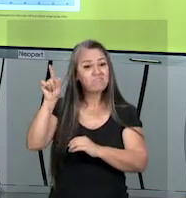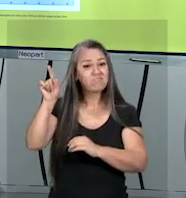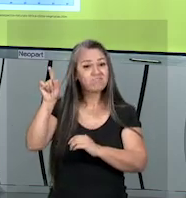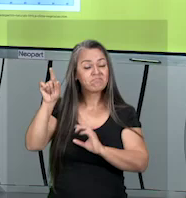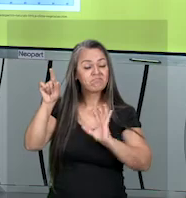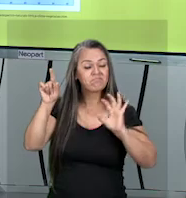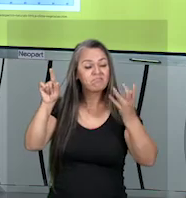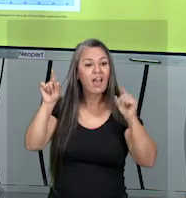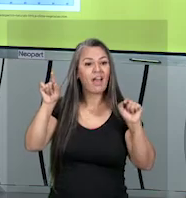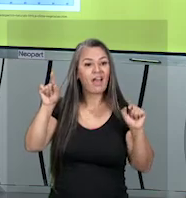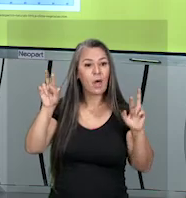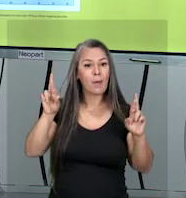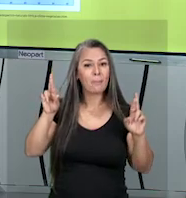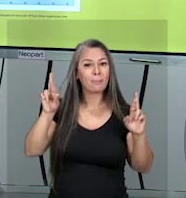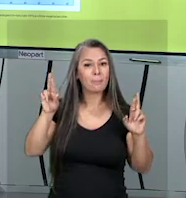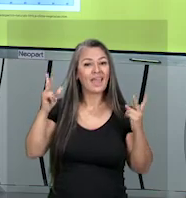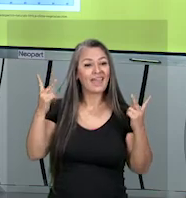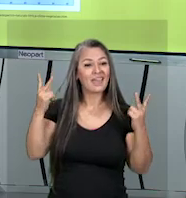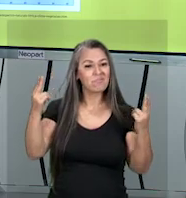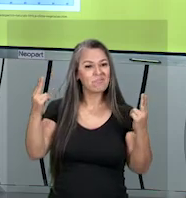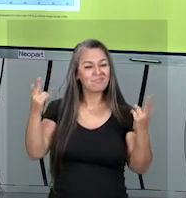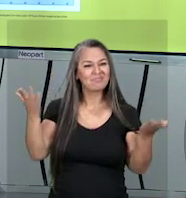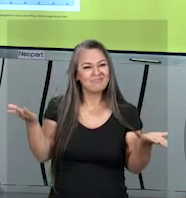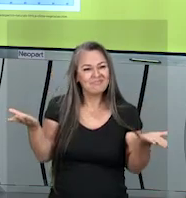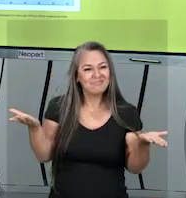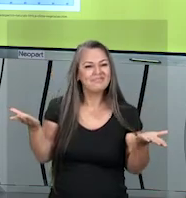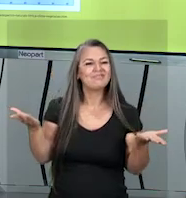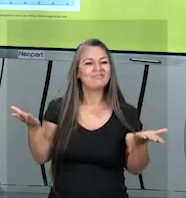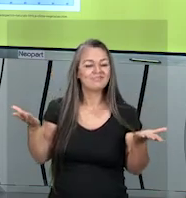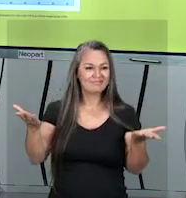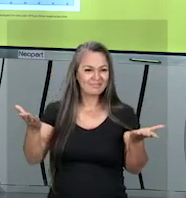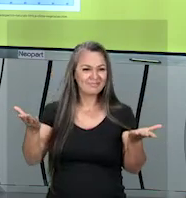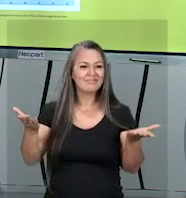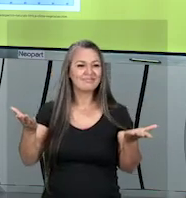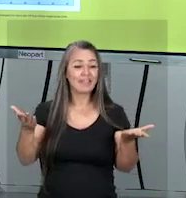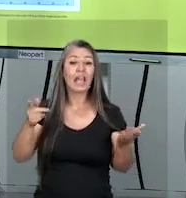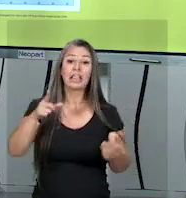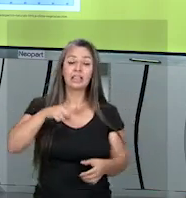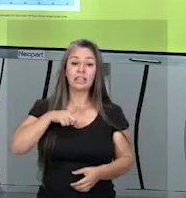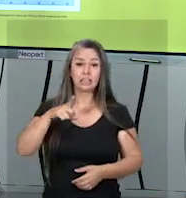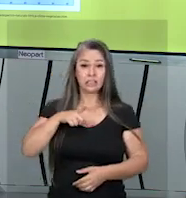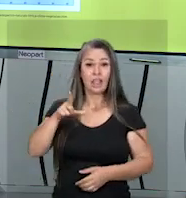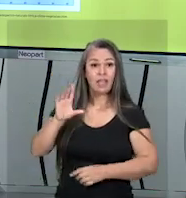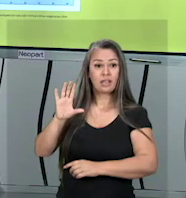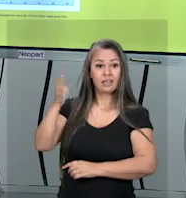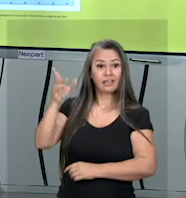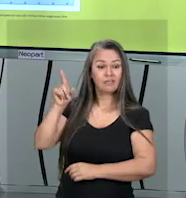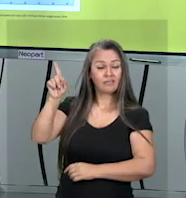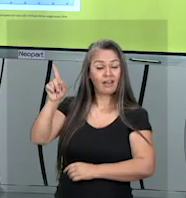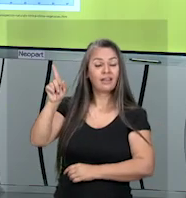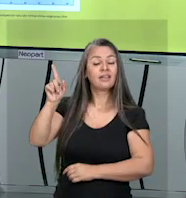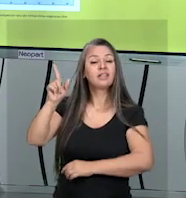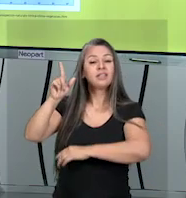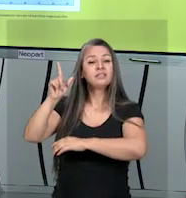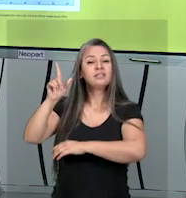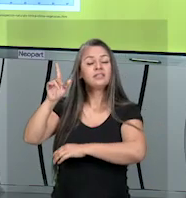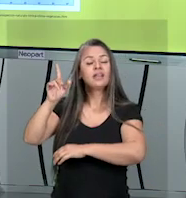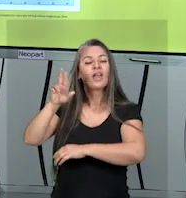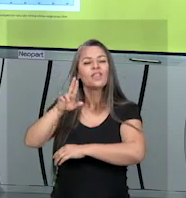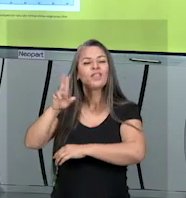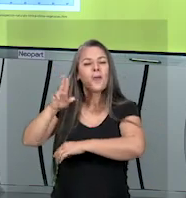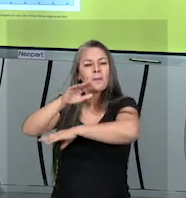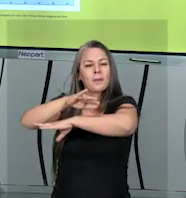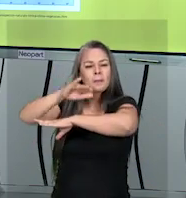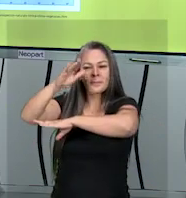tem o clima também de frio de montanha. O que significa esse clima, professor? É aquelas onde você tem as regiões